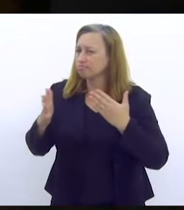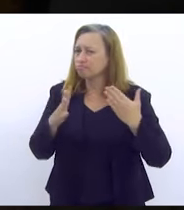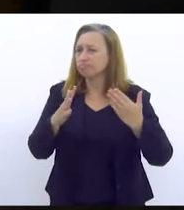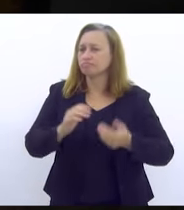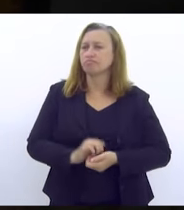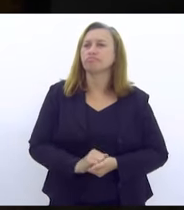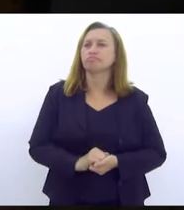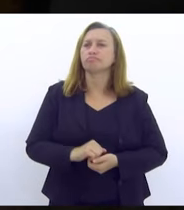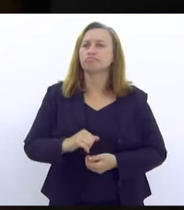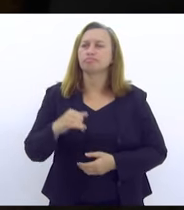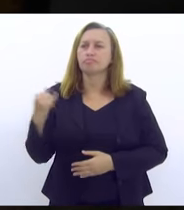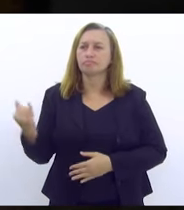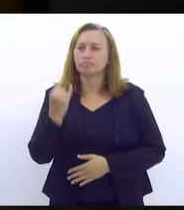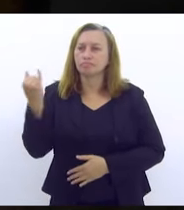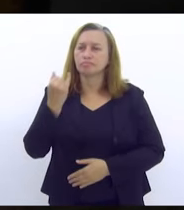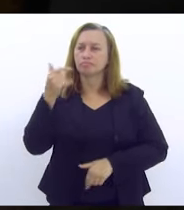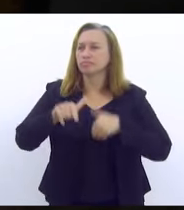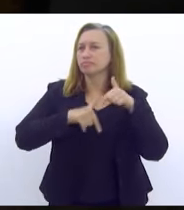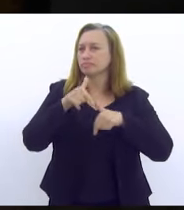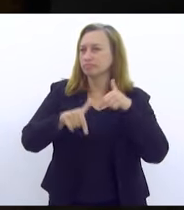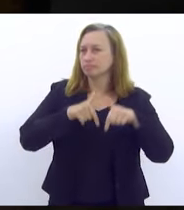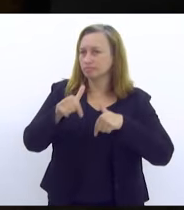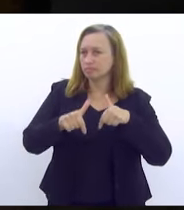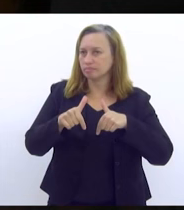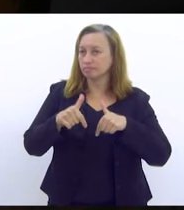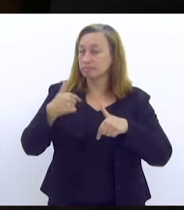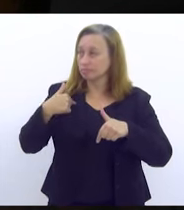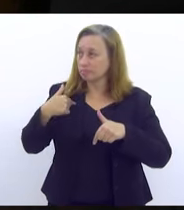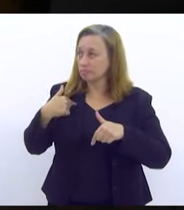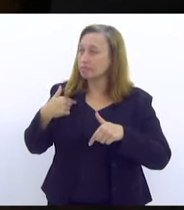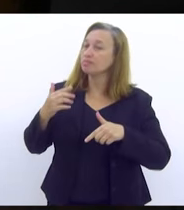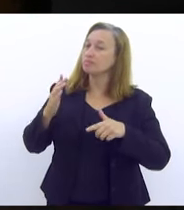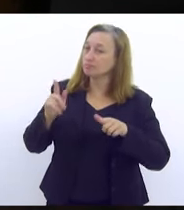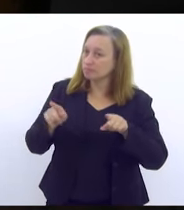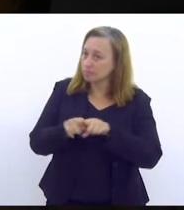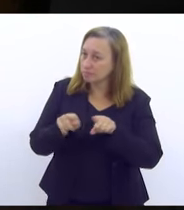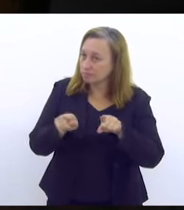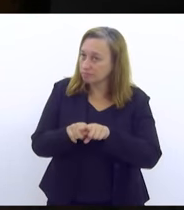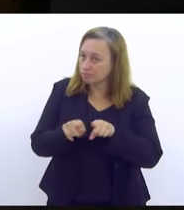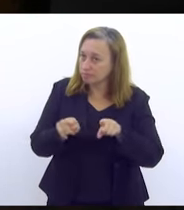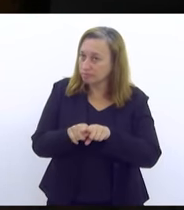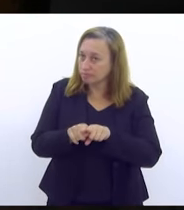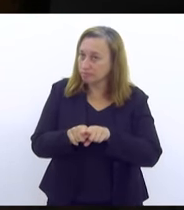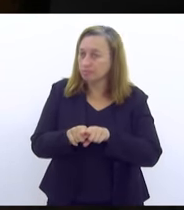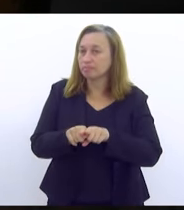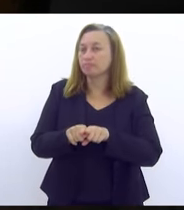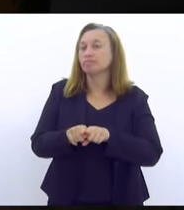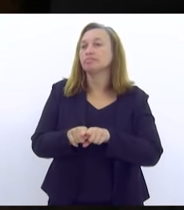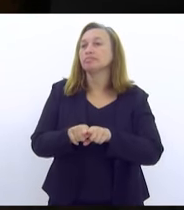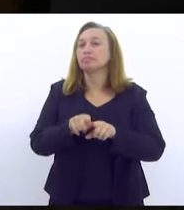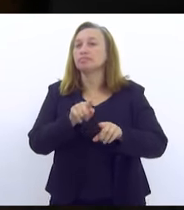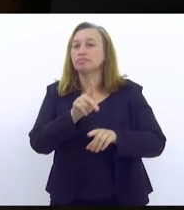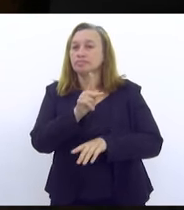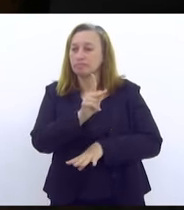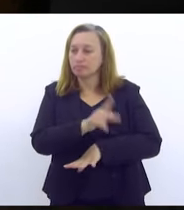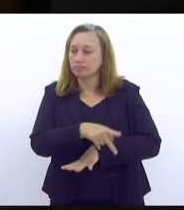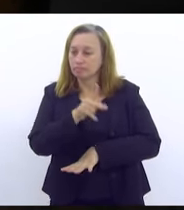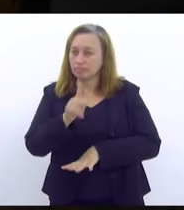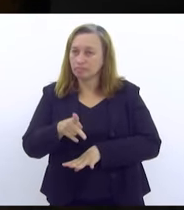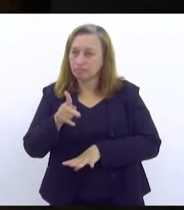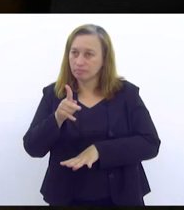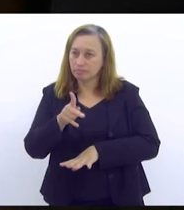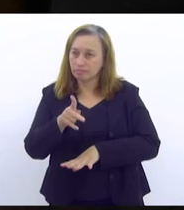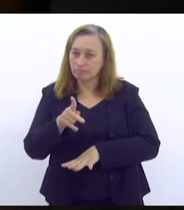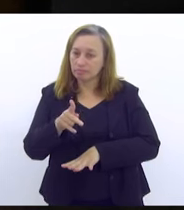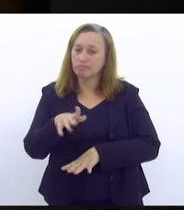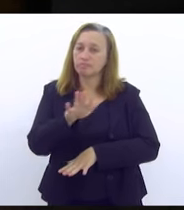essa importante função que eu exerci por anos e anos, que foi ser tia e educadora da EBI. Tia porque